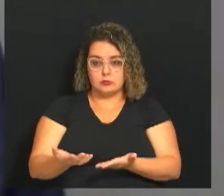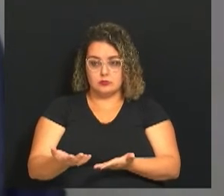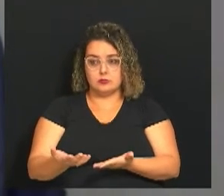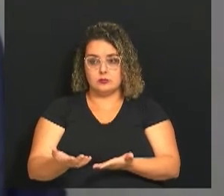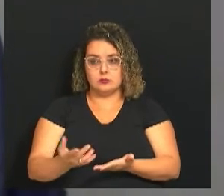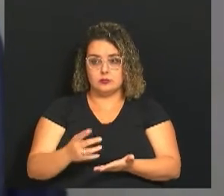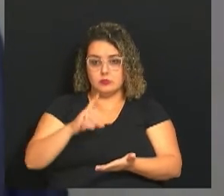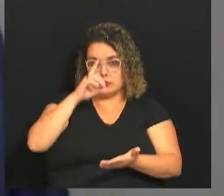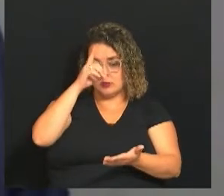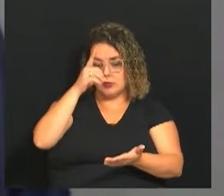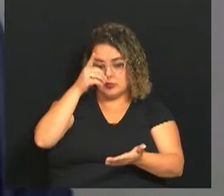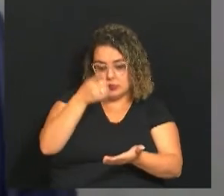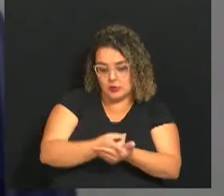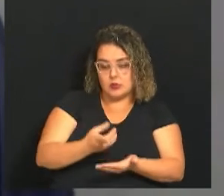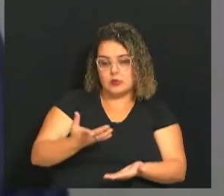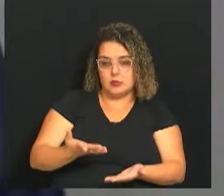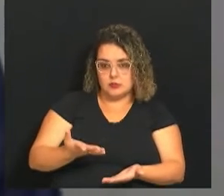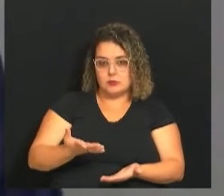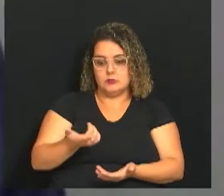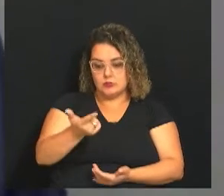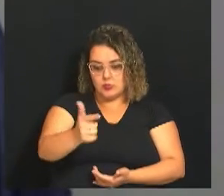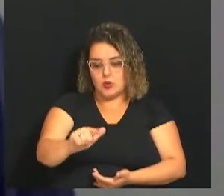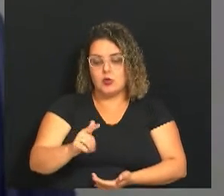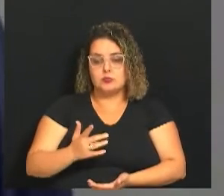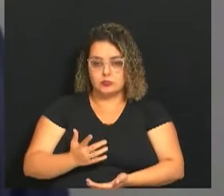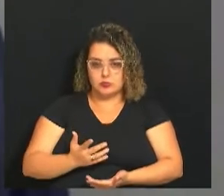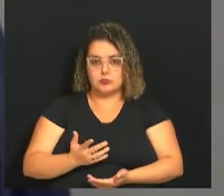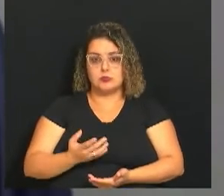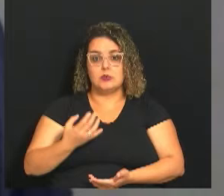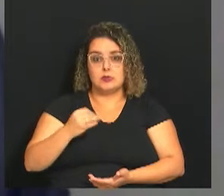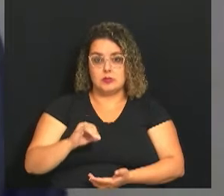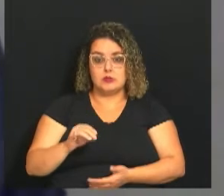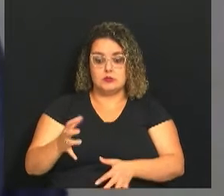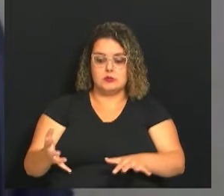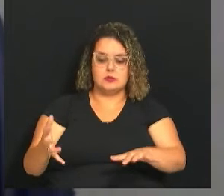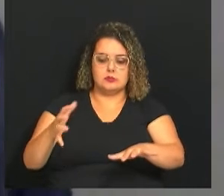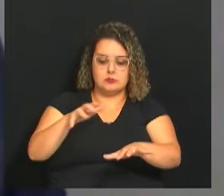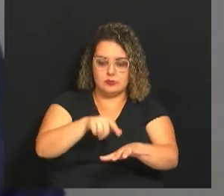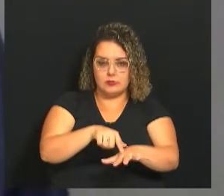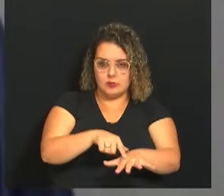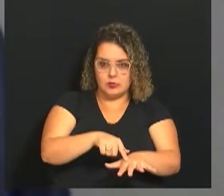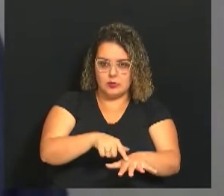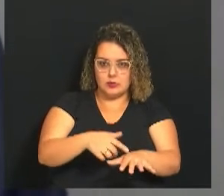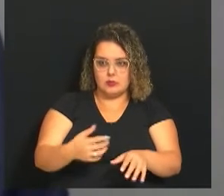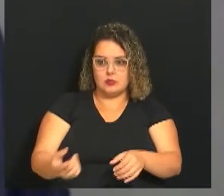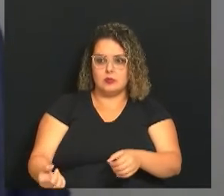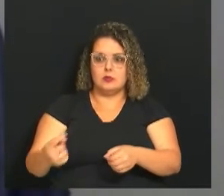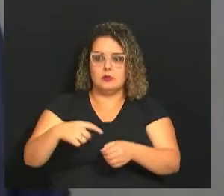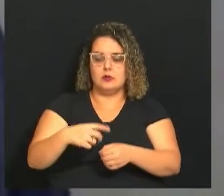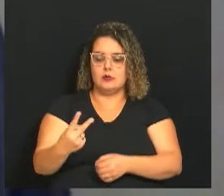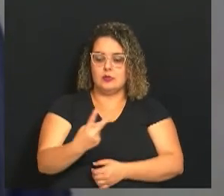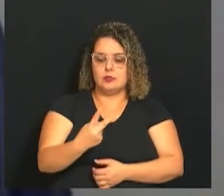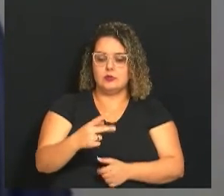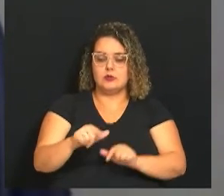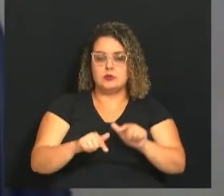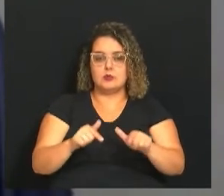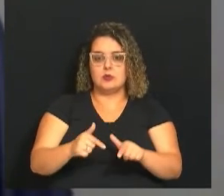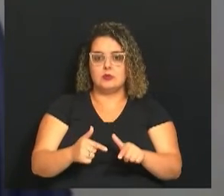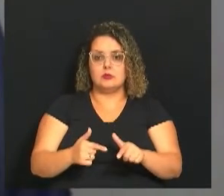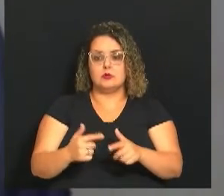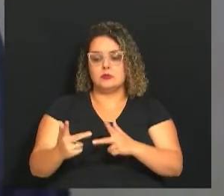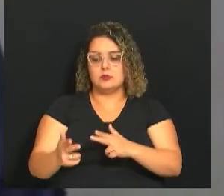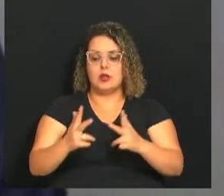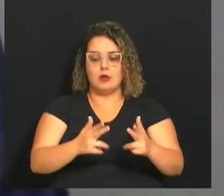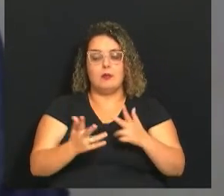definitivo. E se essa pessoa voltar do afastamento, a empresa vai ter 2 funcionários para a mesma função.